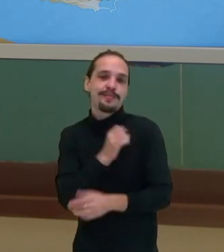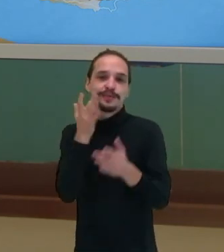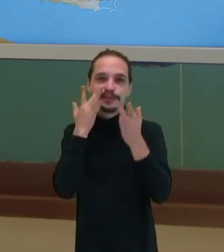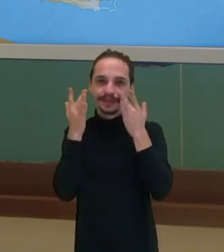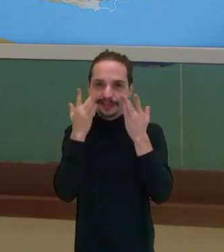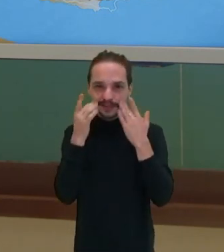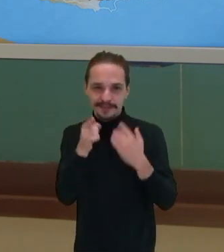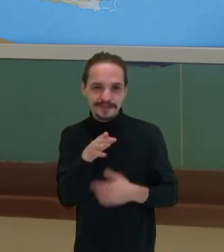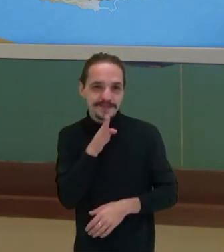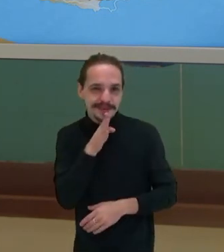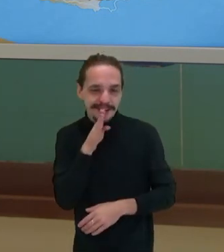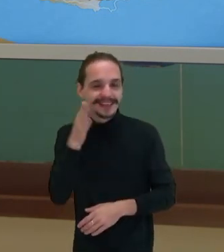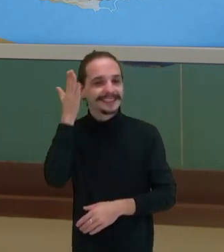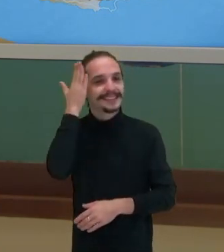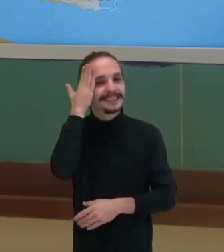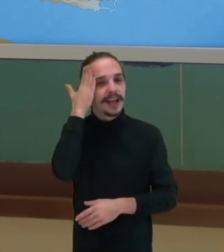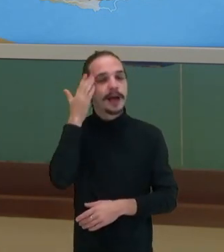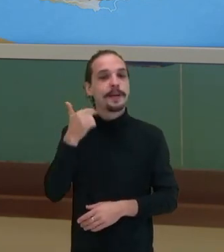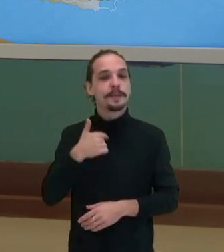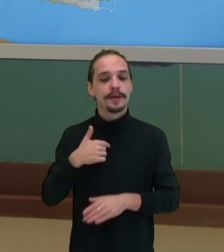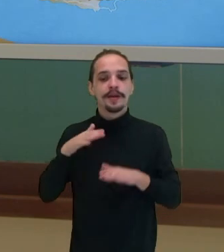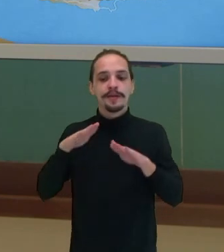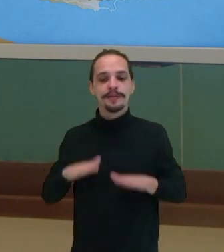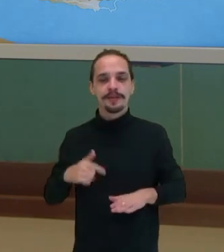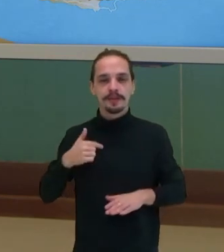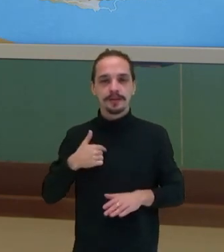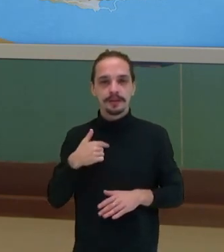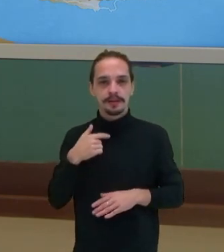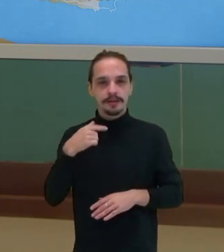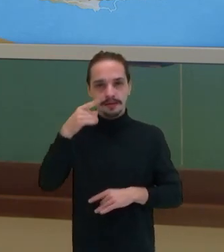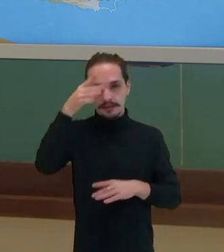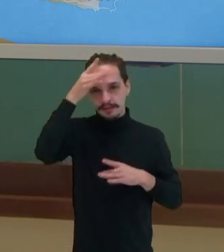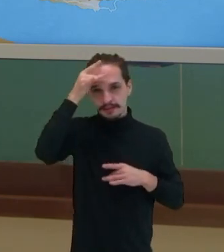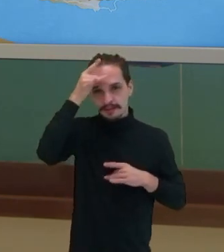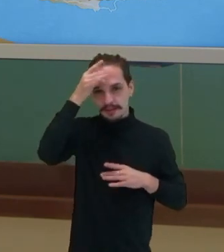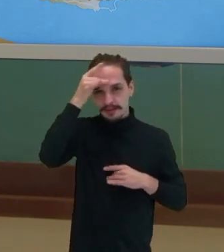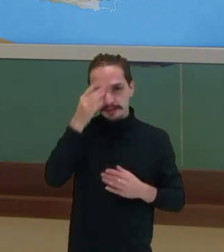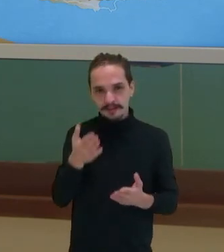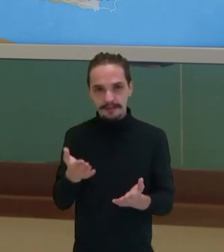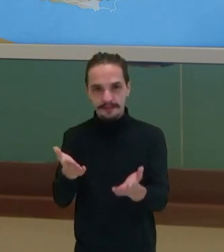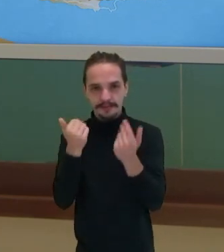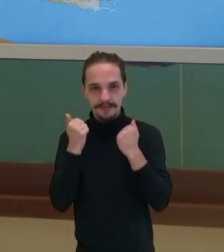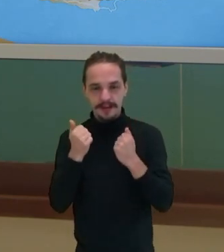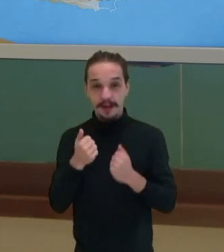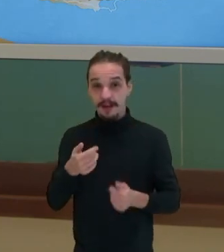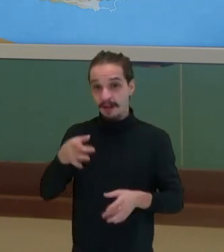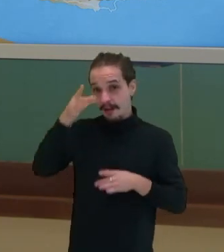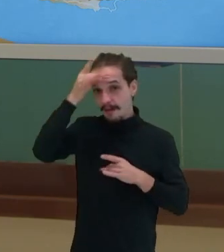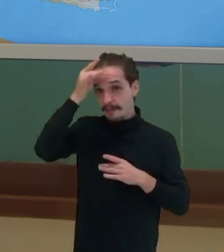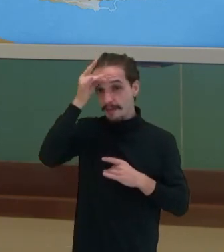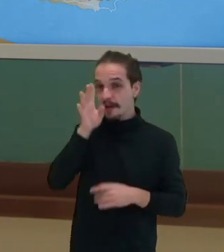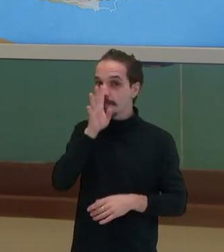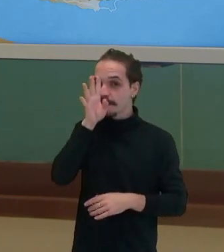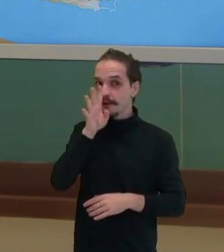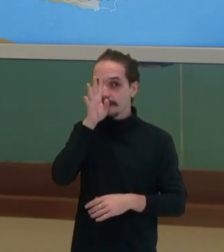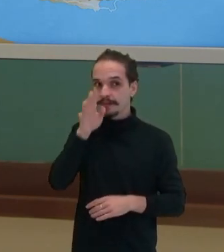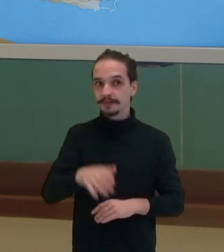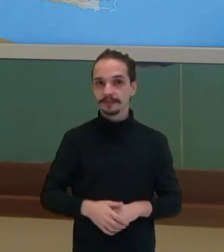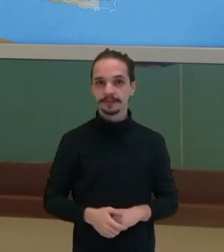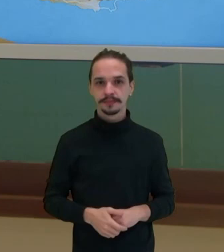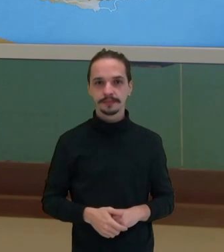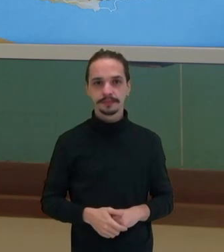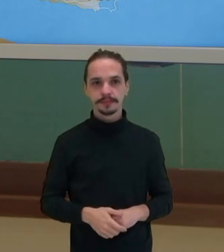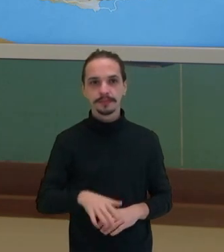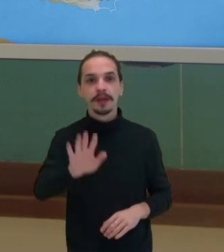me conhece sabe, né? Então eu vou ficar aqui fazendo uma cena. Vamos lá, então vamos à improvisação, né?